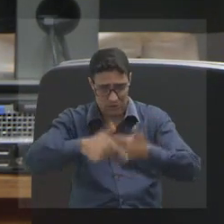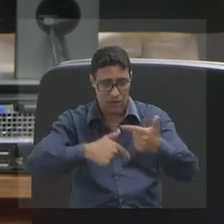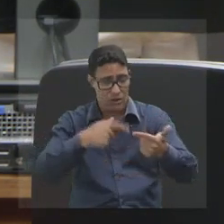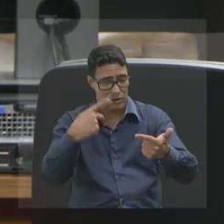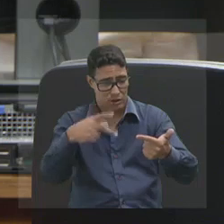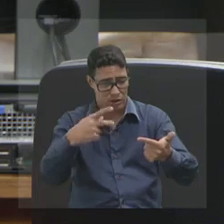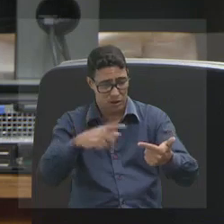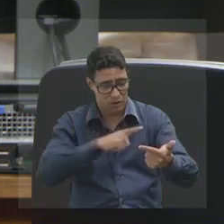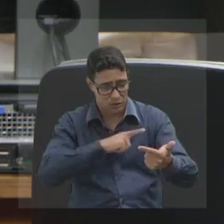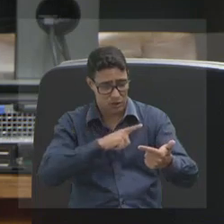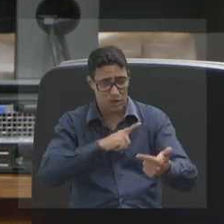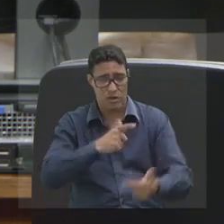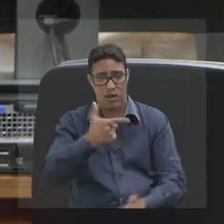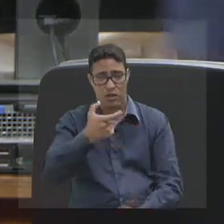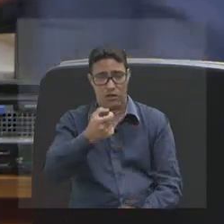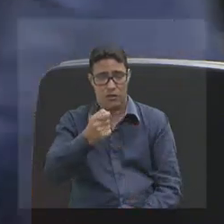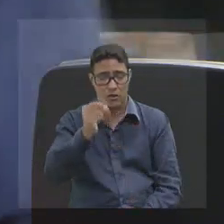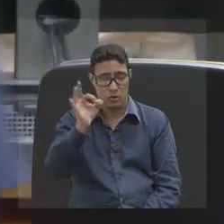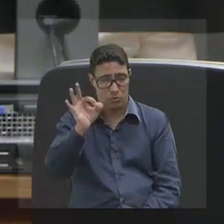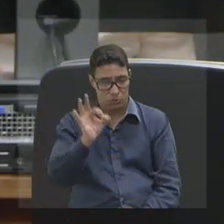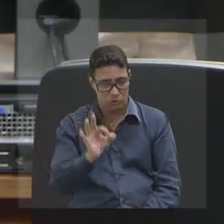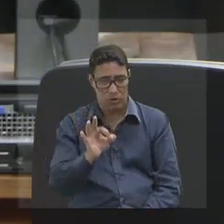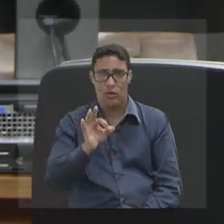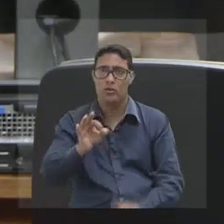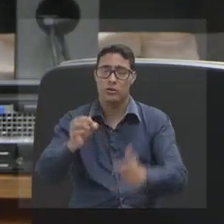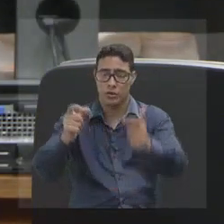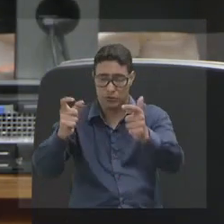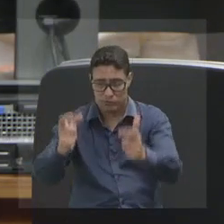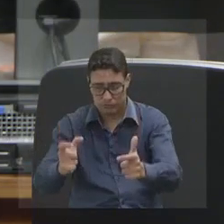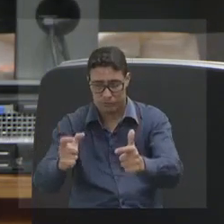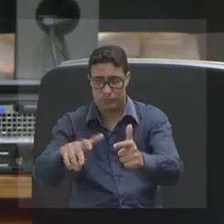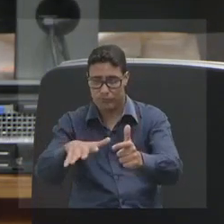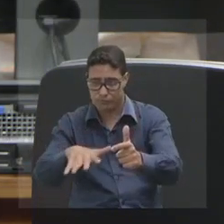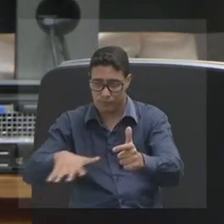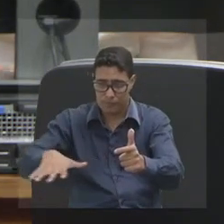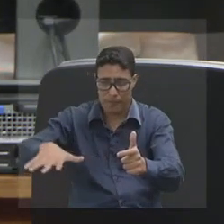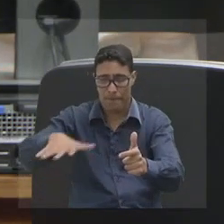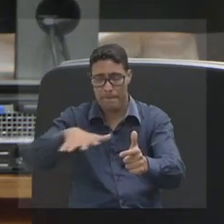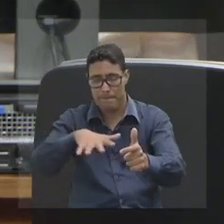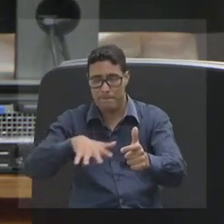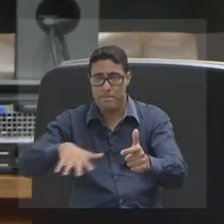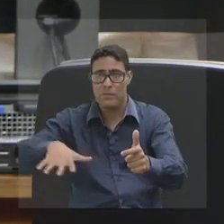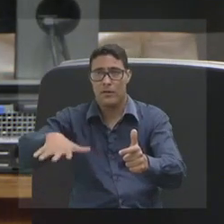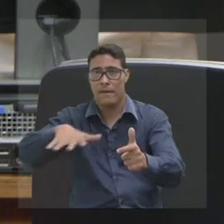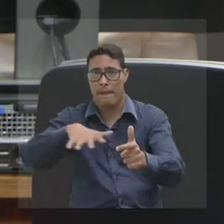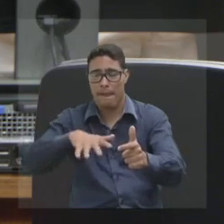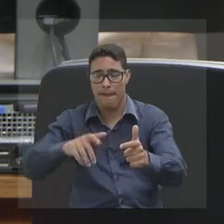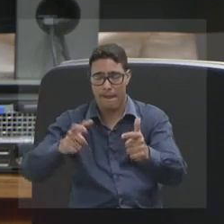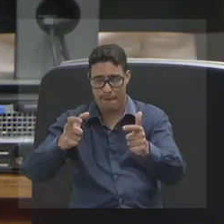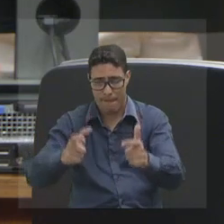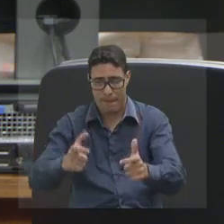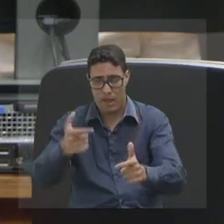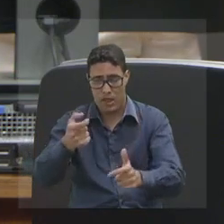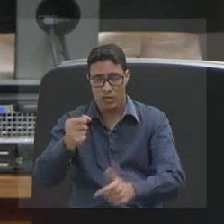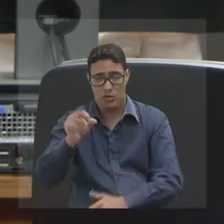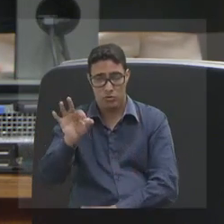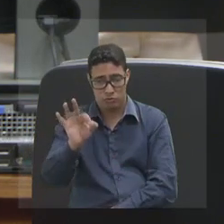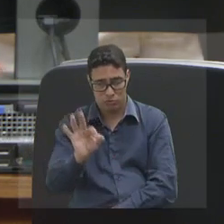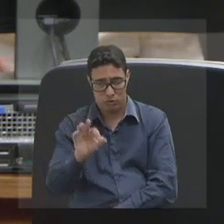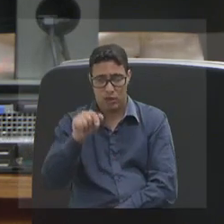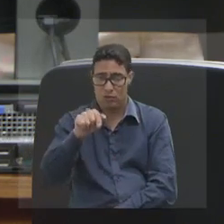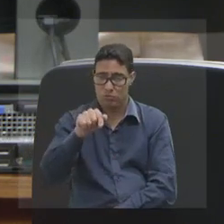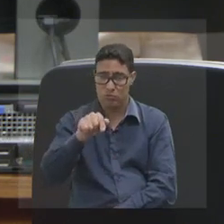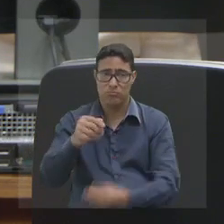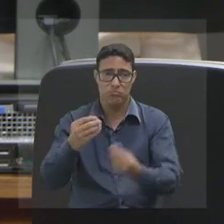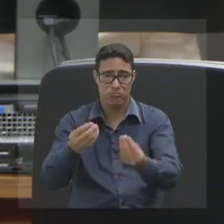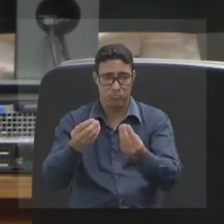reservam 20% das suas Áreas das suas dos seus recursos para poder